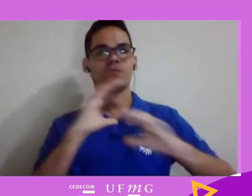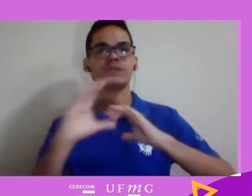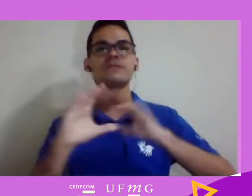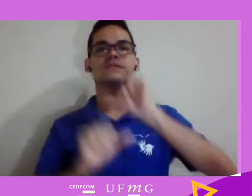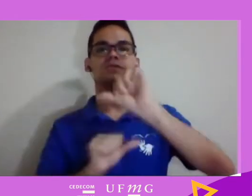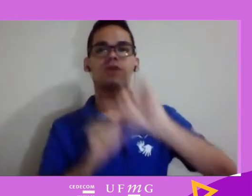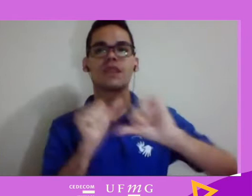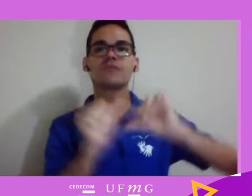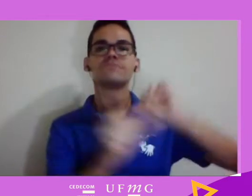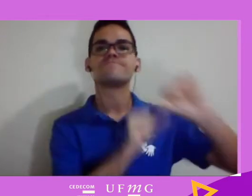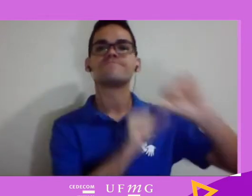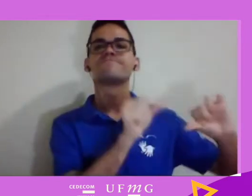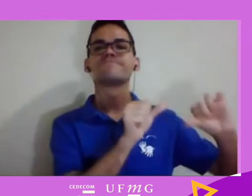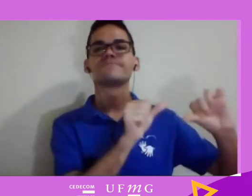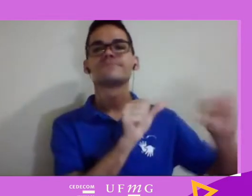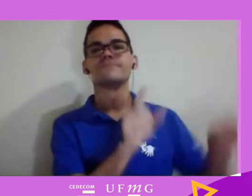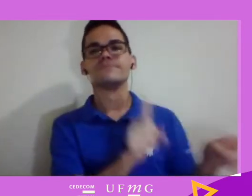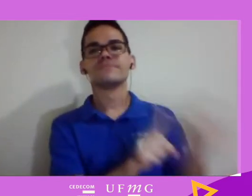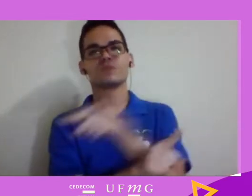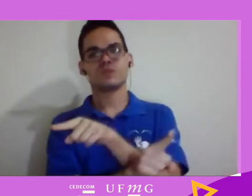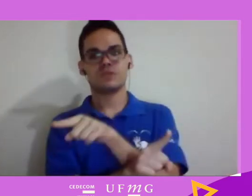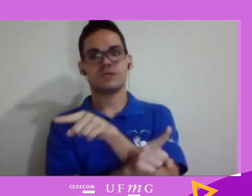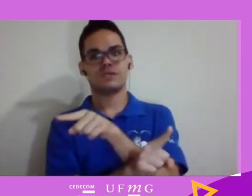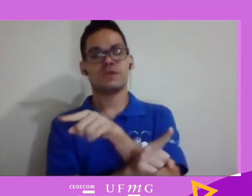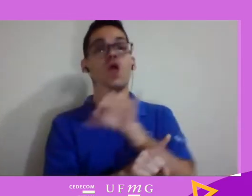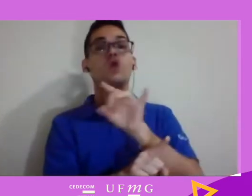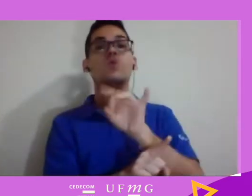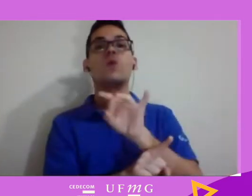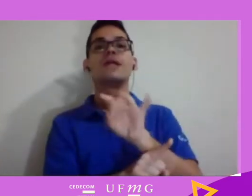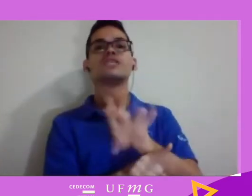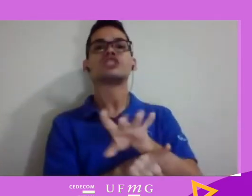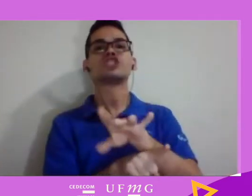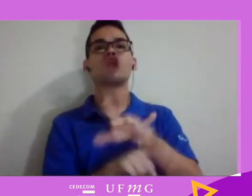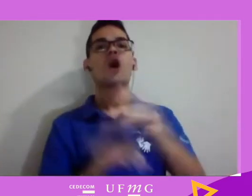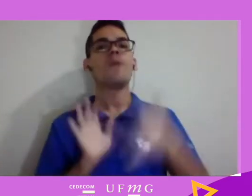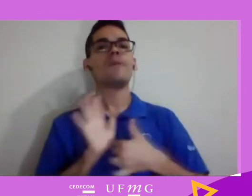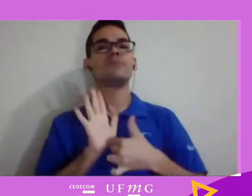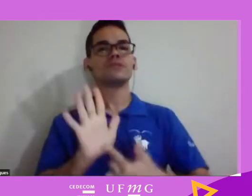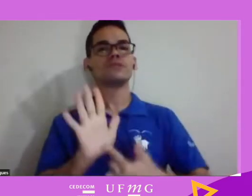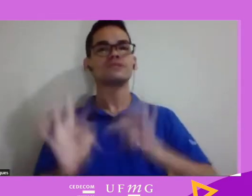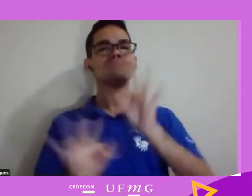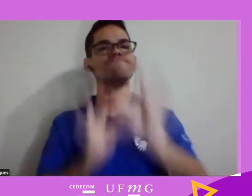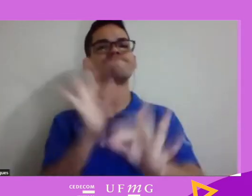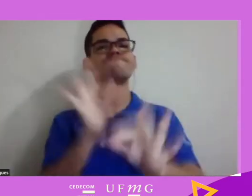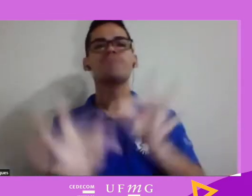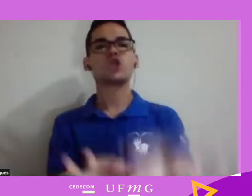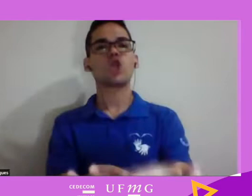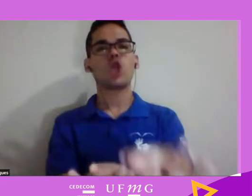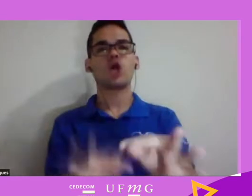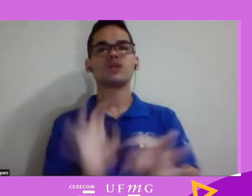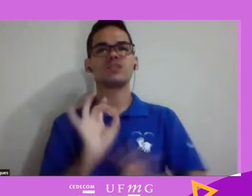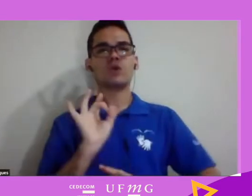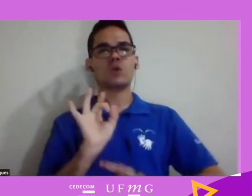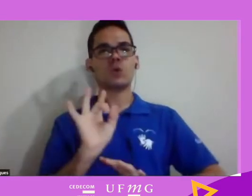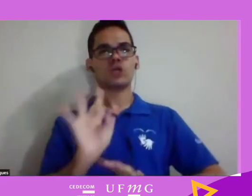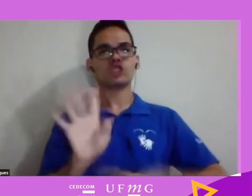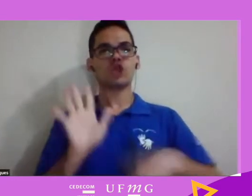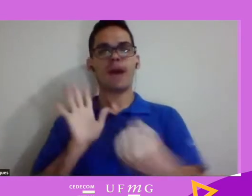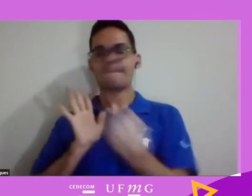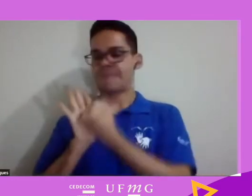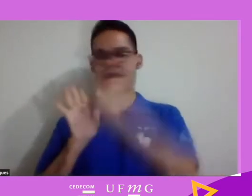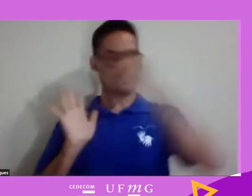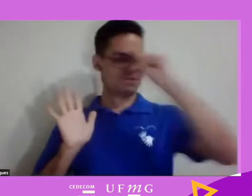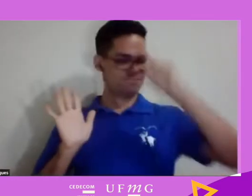uma questão de determinismo tecnológico, não é uma questão do modo como as marcas determinam o nosso consumo, é o modo